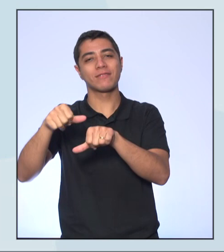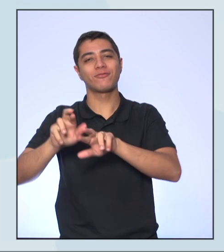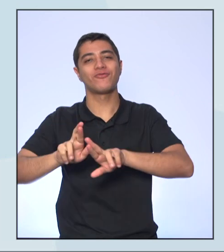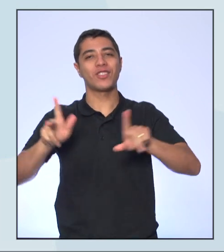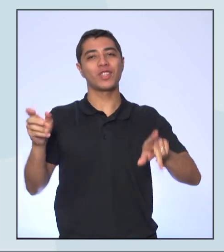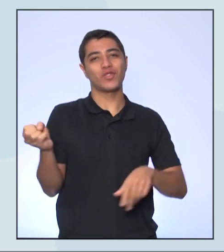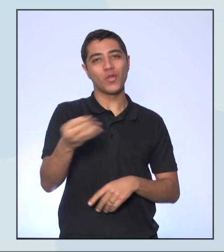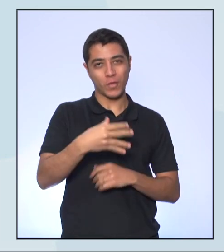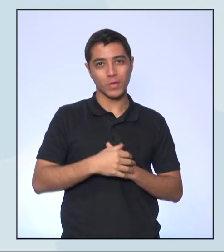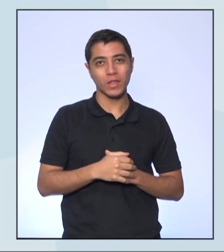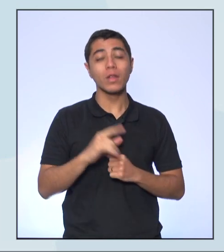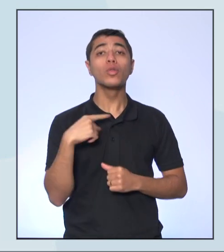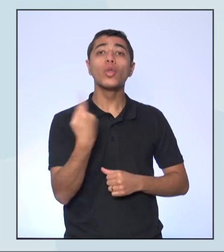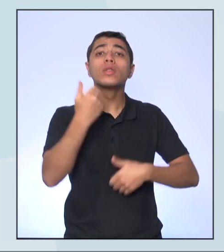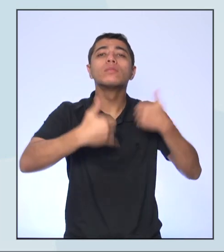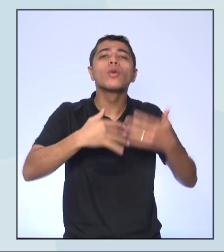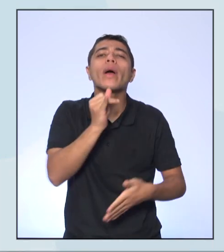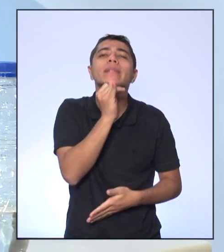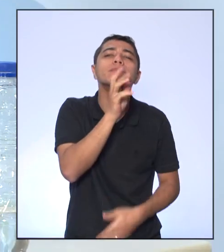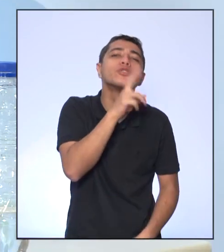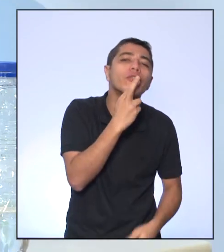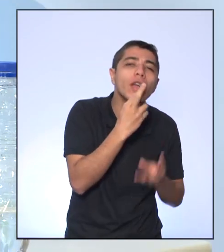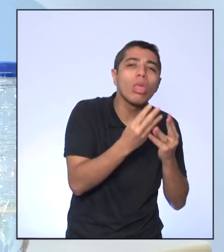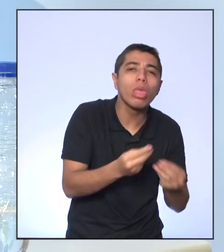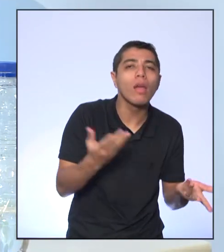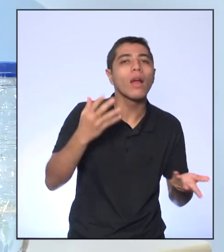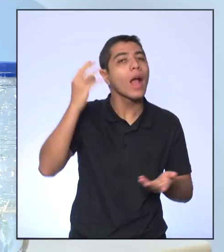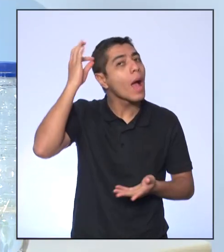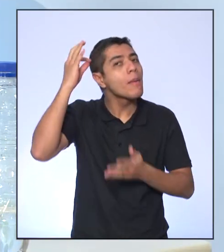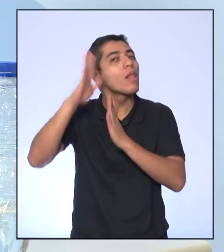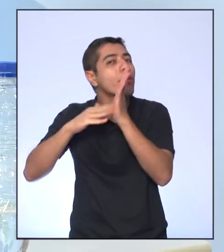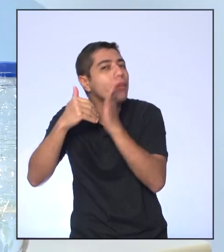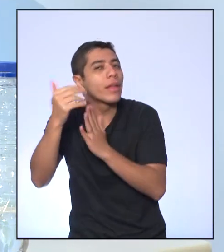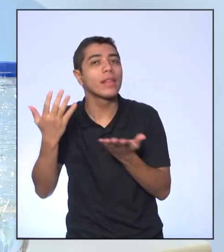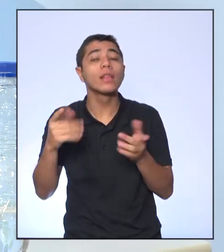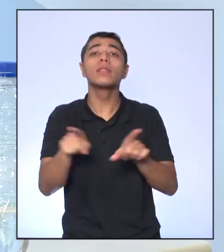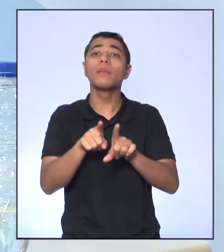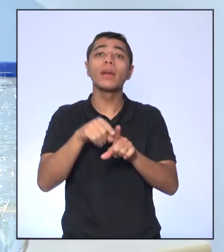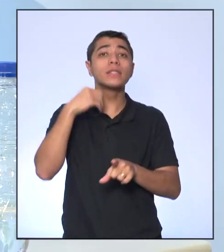compartilhou experiências. Então, foi isso a nossa aula.